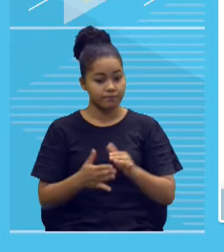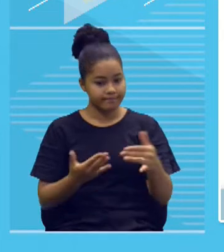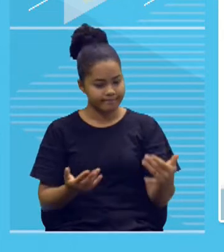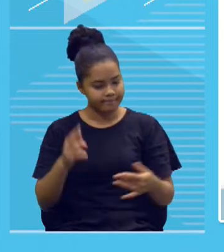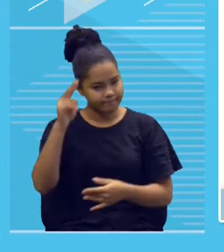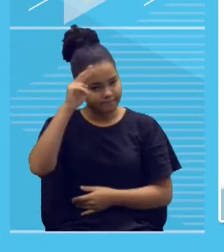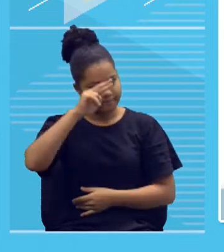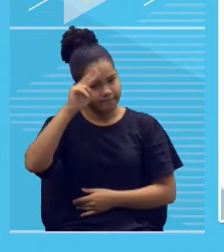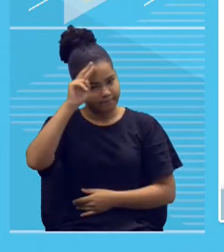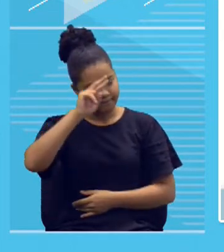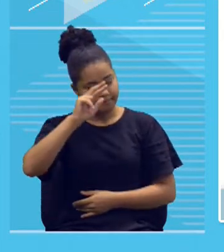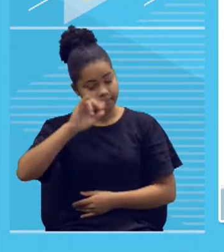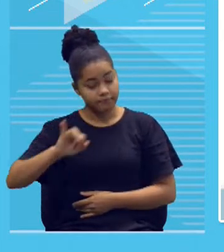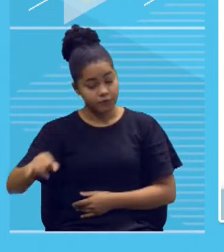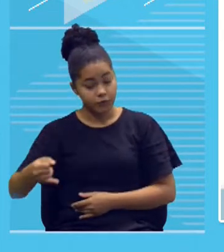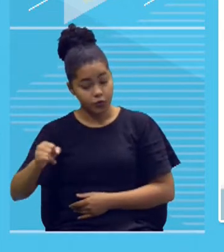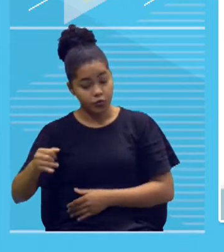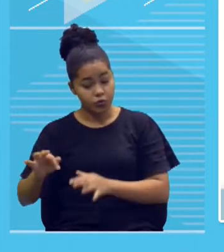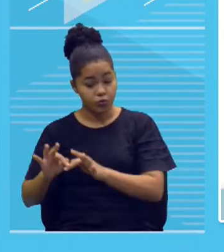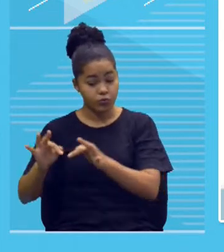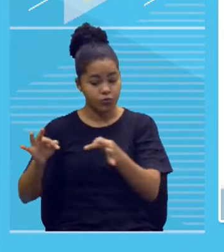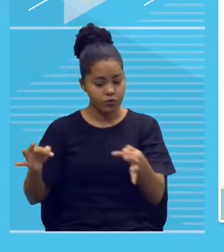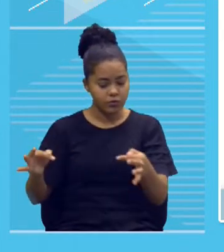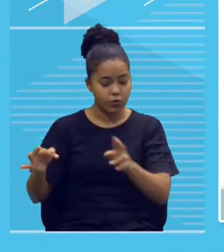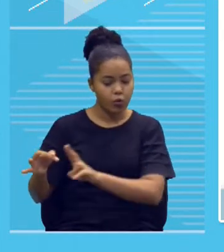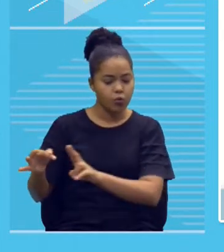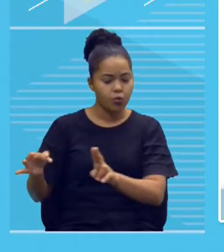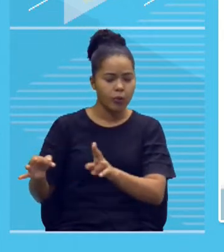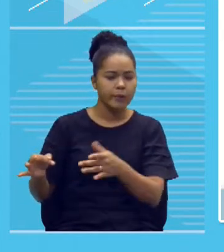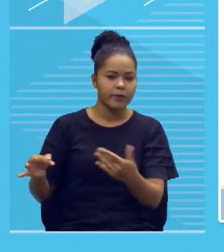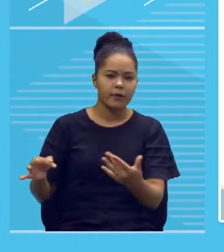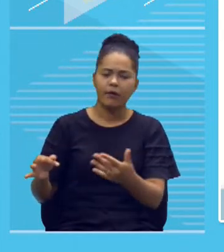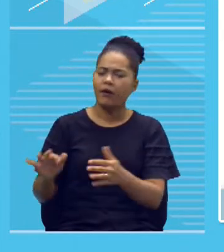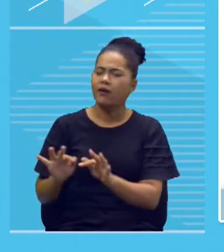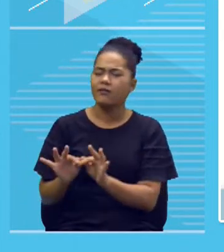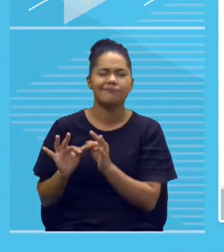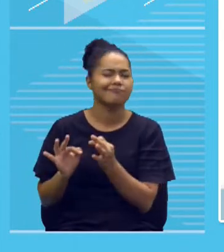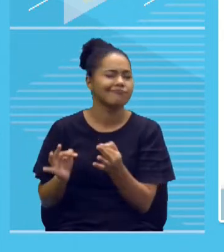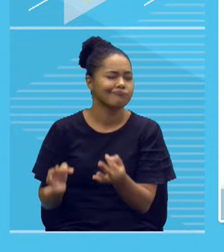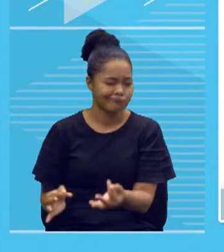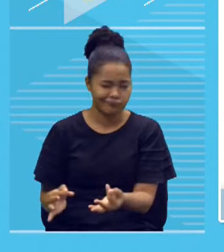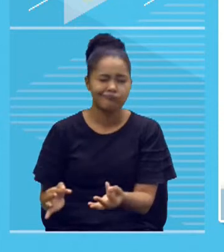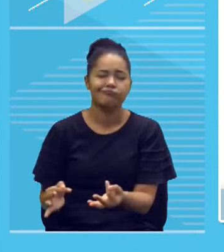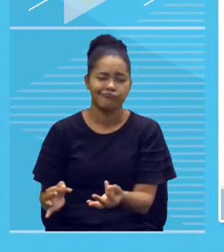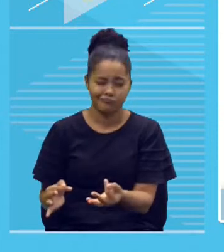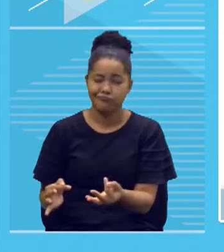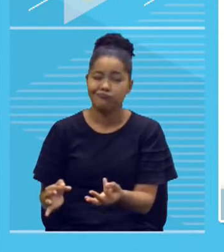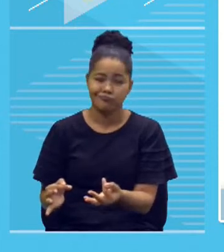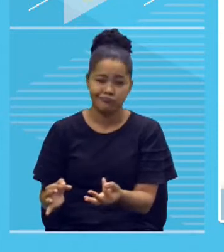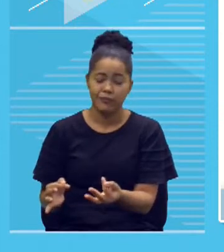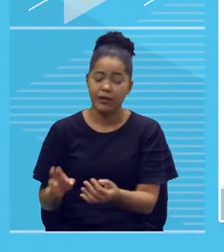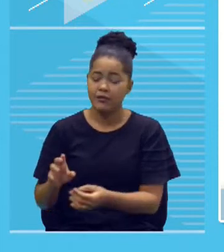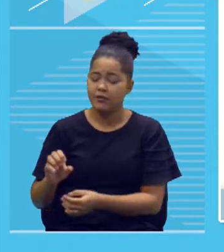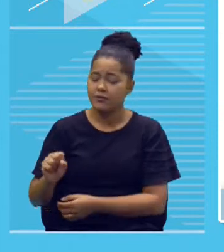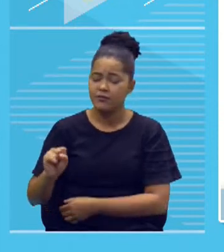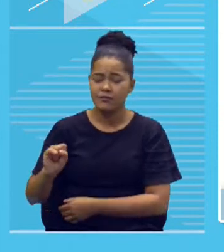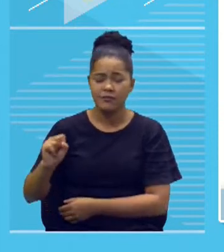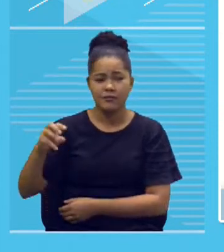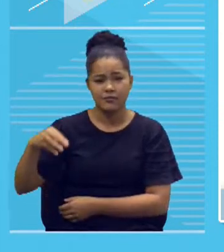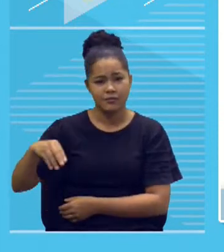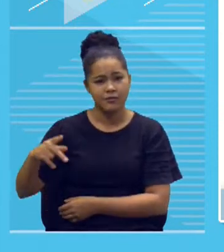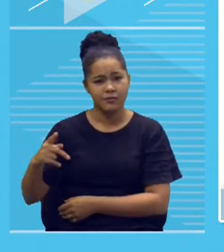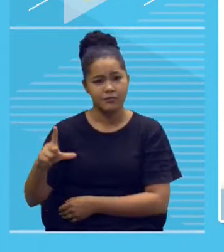dos dois sistemas de capitalização o próprio nome já diz é o mais simples de todos porque Professor eu em